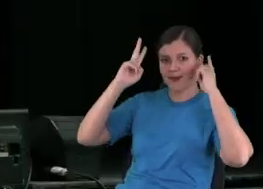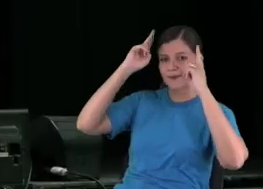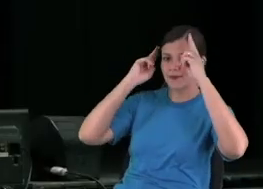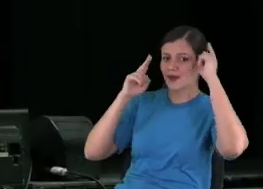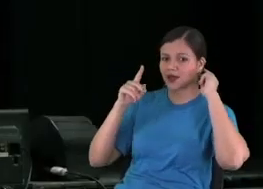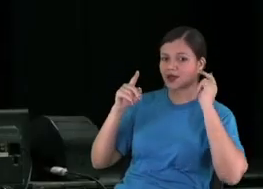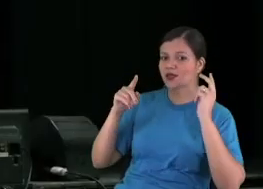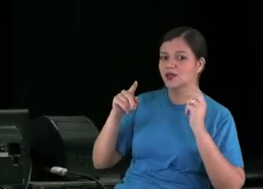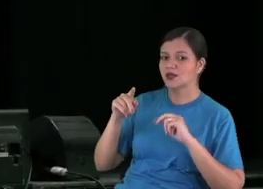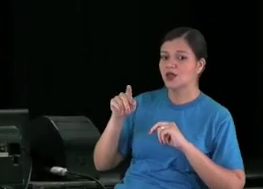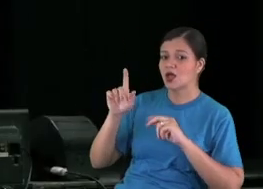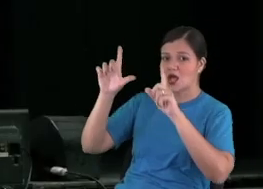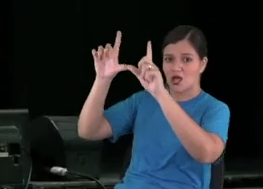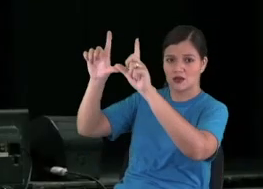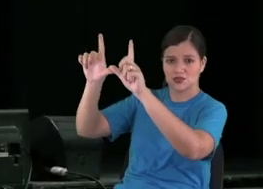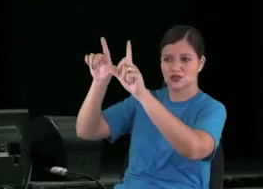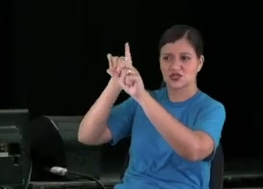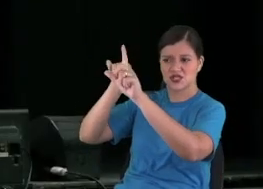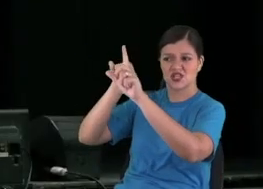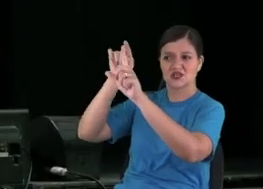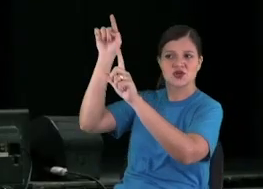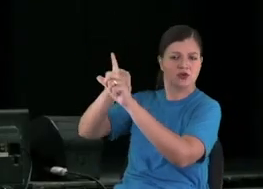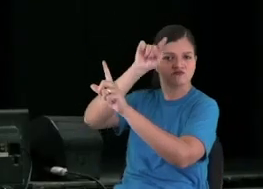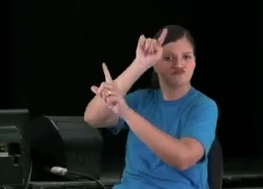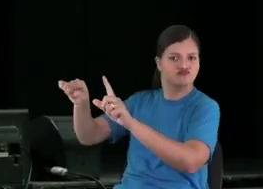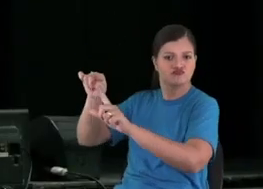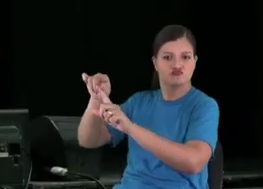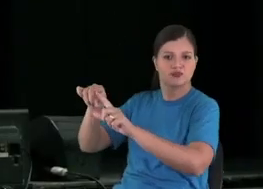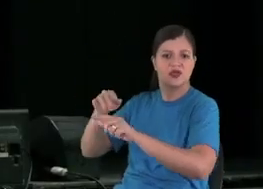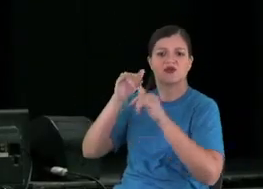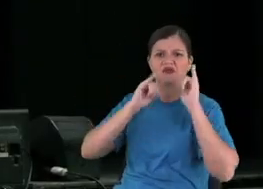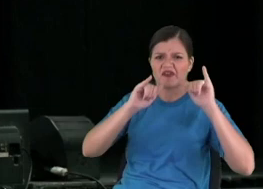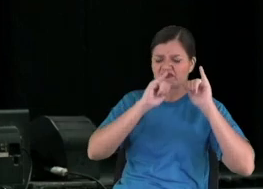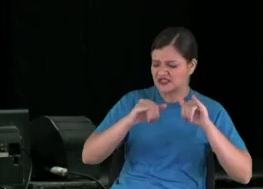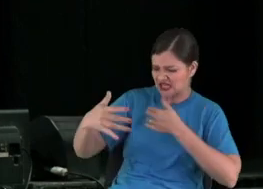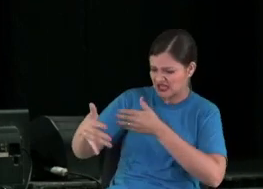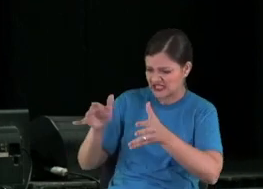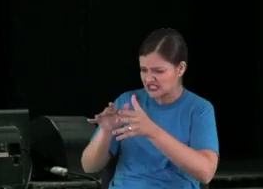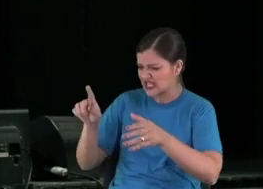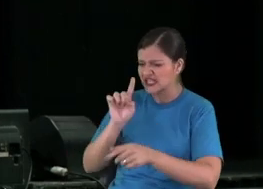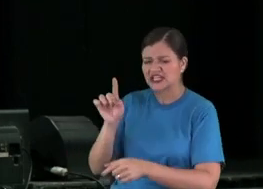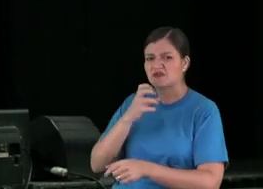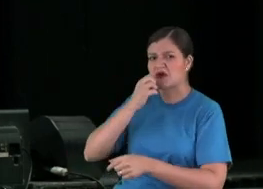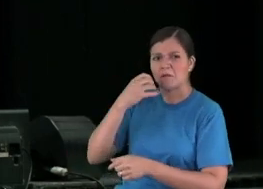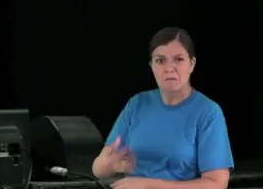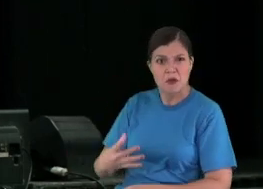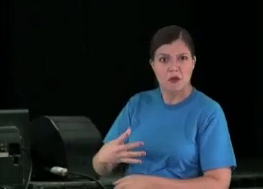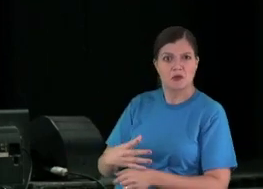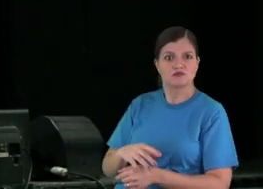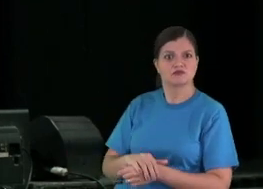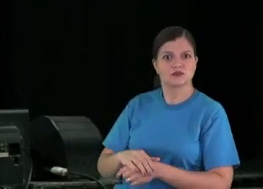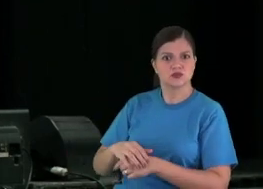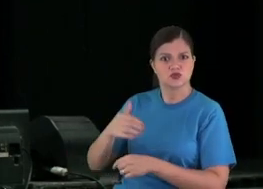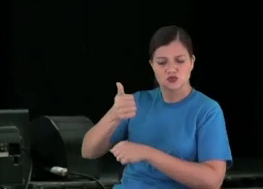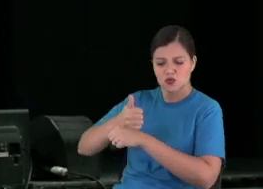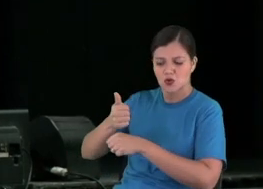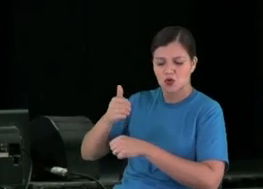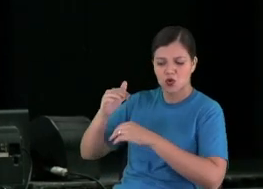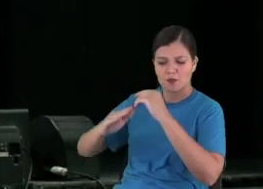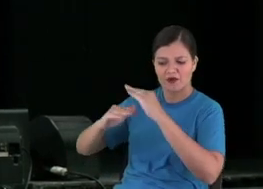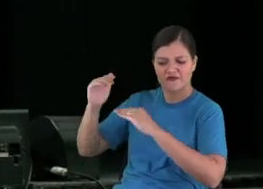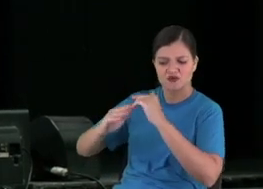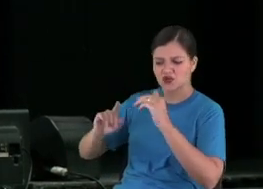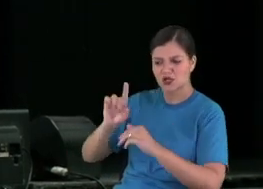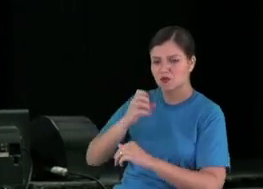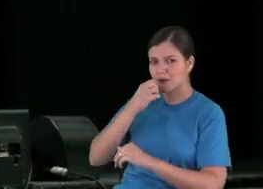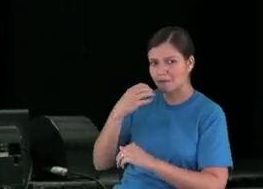virão, e eu vou fazer de tudo para fechar essa barbearia. Eu vou falar para todo mundo que os barbeiros aqui não prestam. Entendeu? Ou você tira. Ele fez